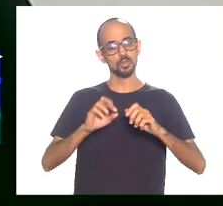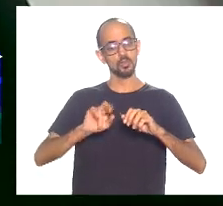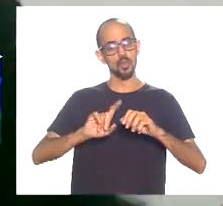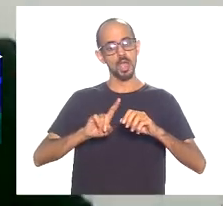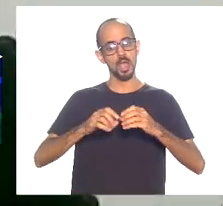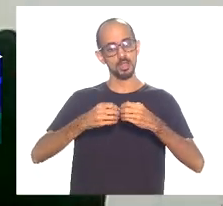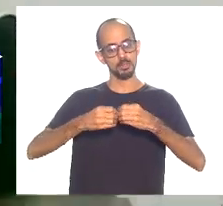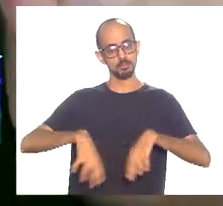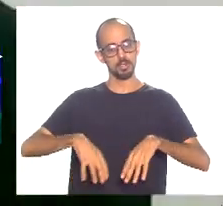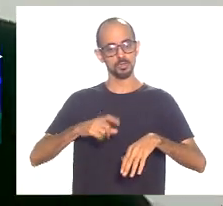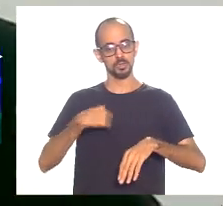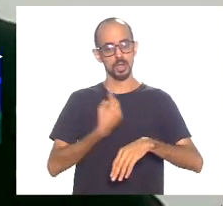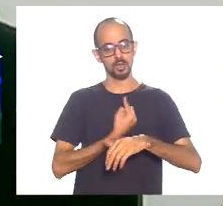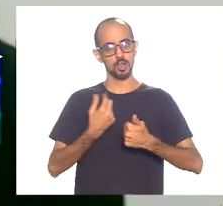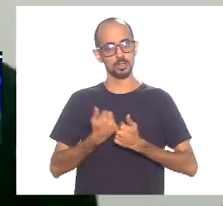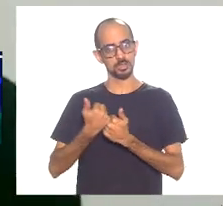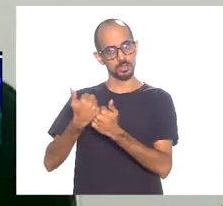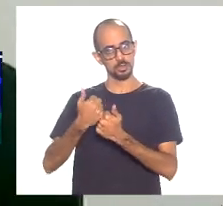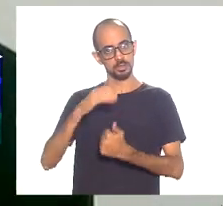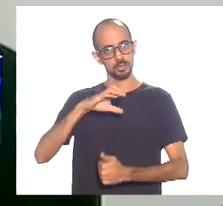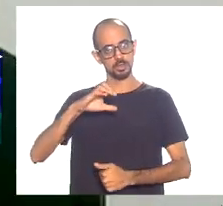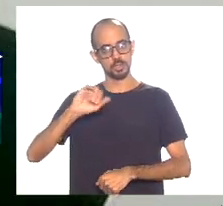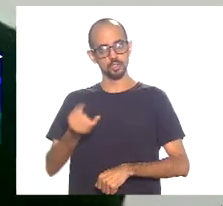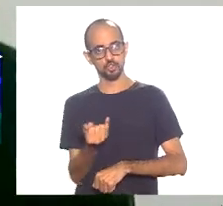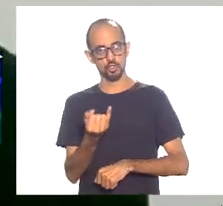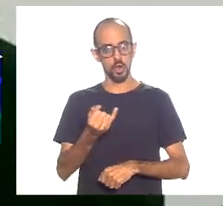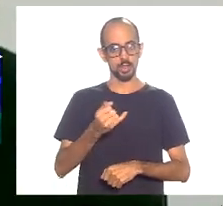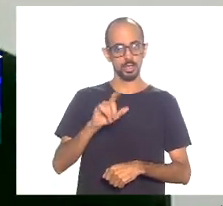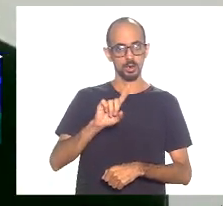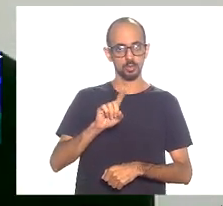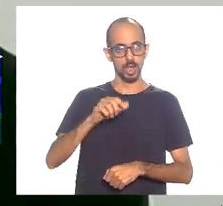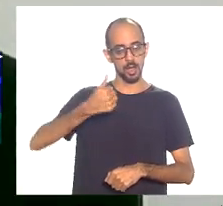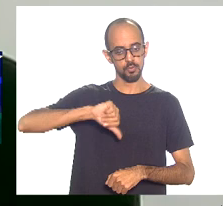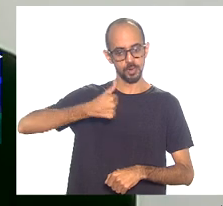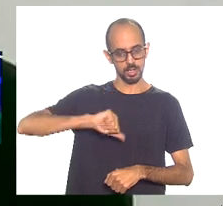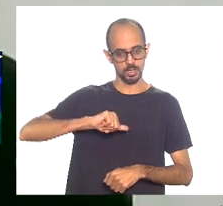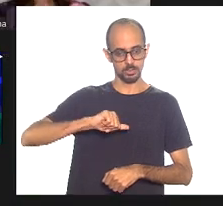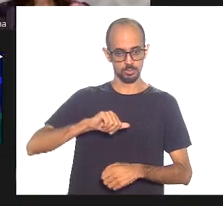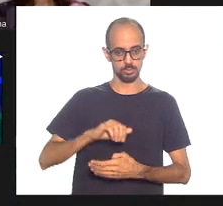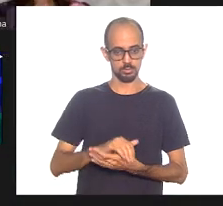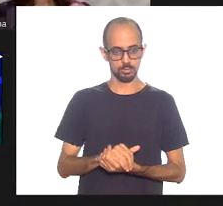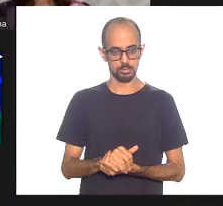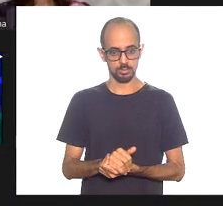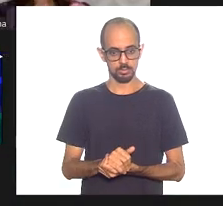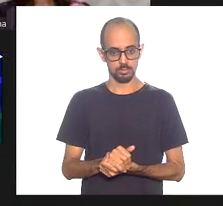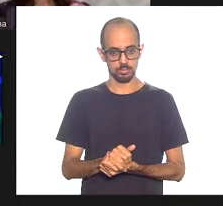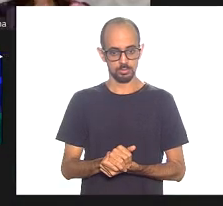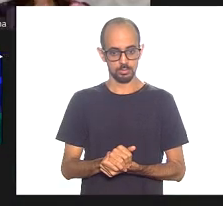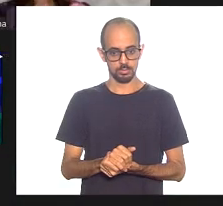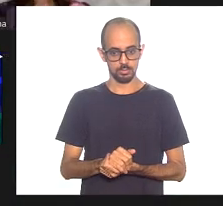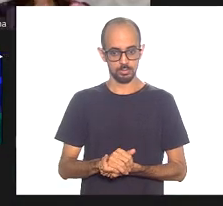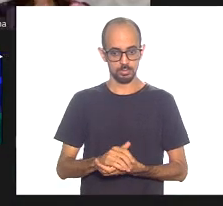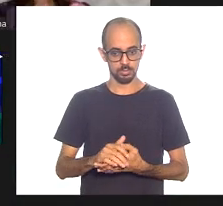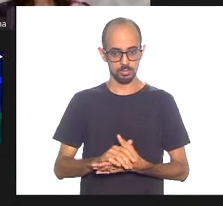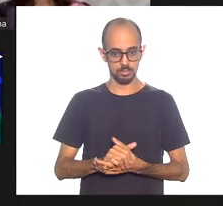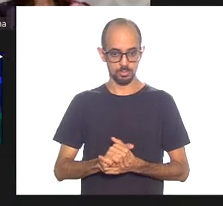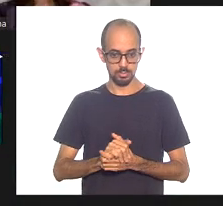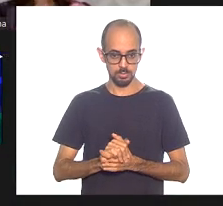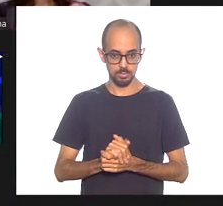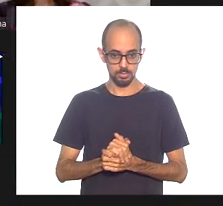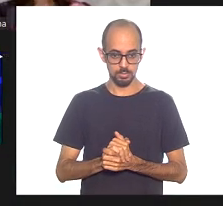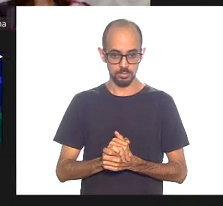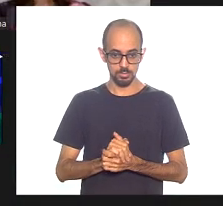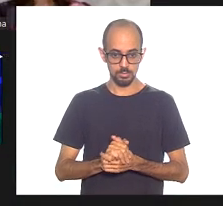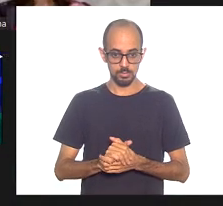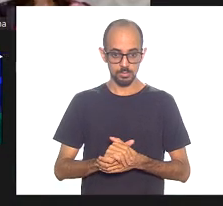prejuízo ou da nossas Estoril da ccj que não quero realizado o voto em separado a técnica Presidente um instante waldeck